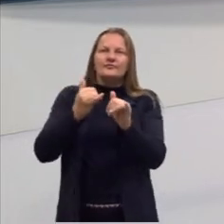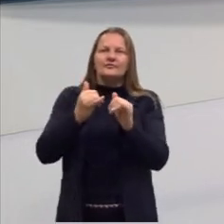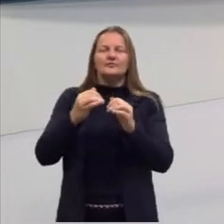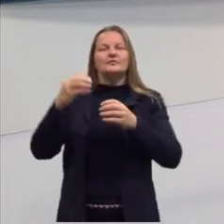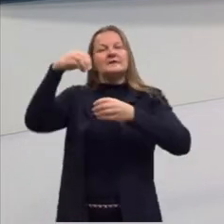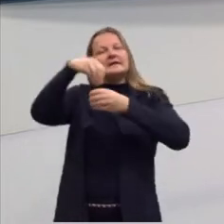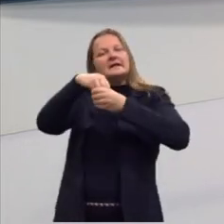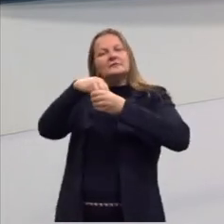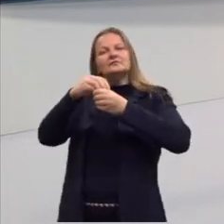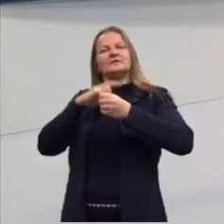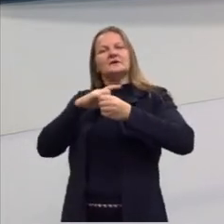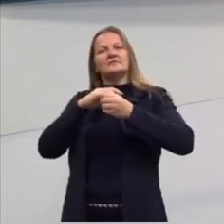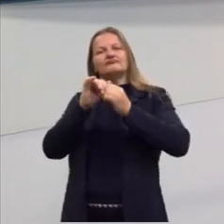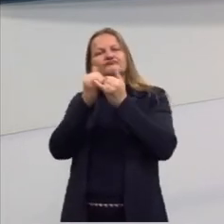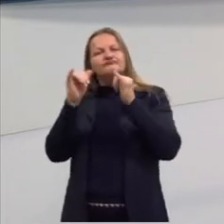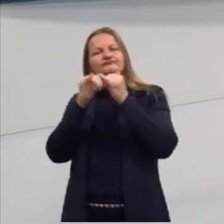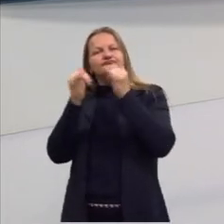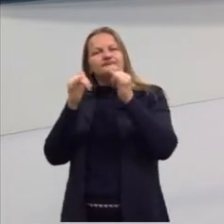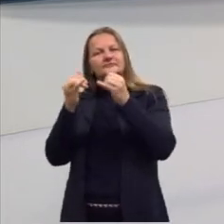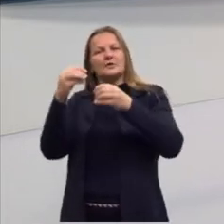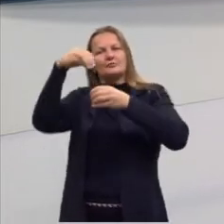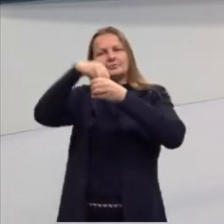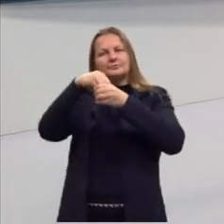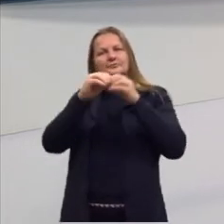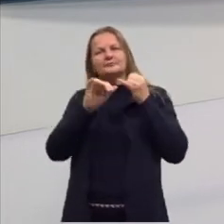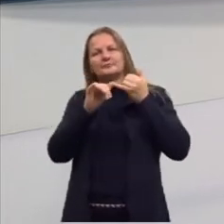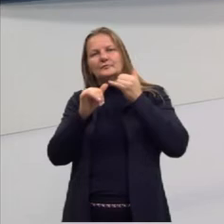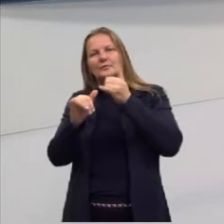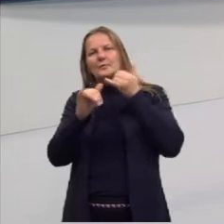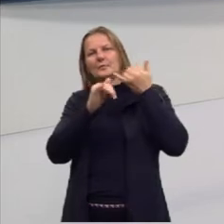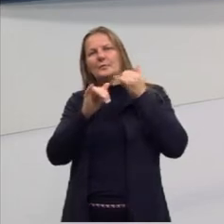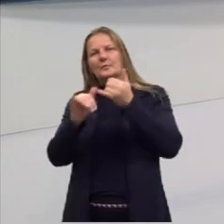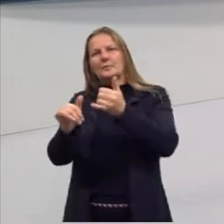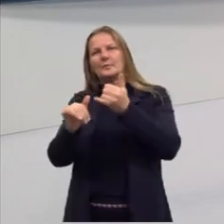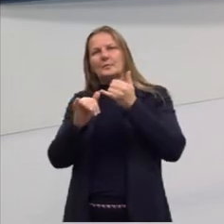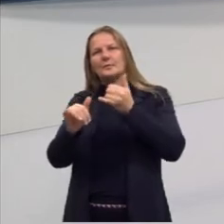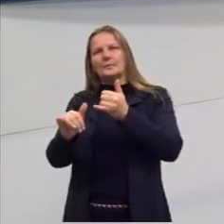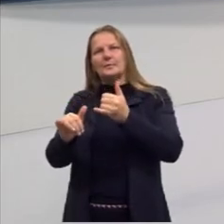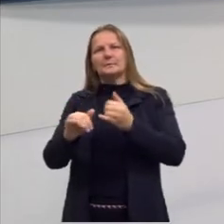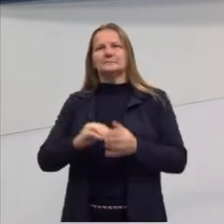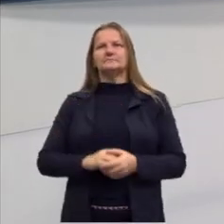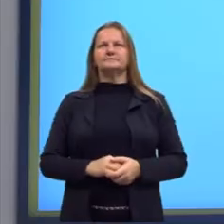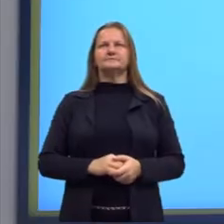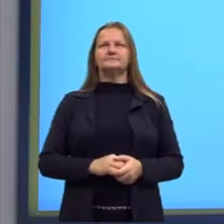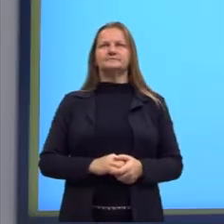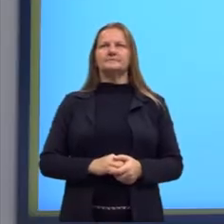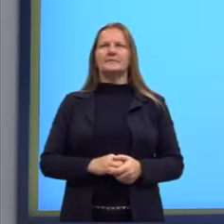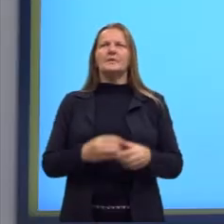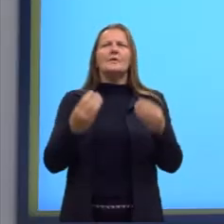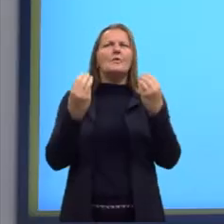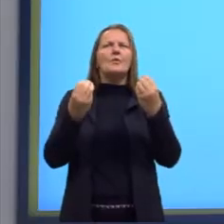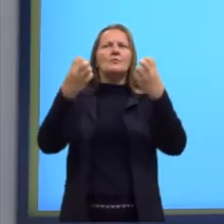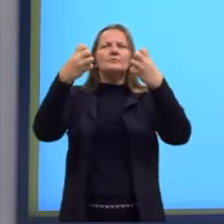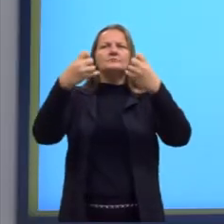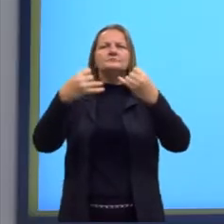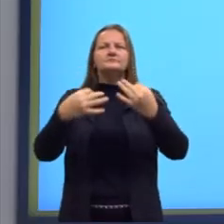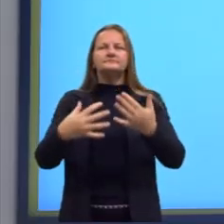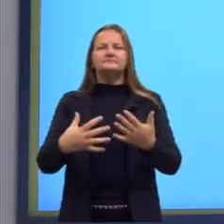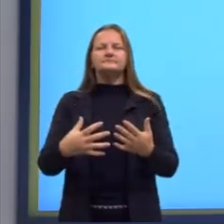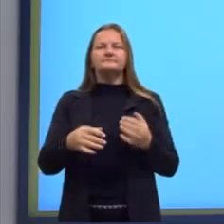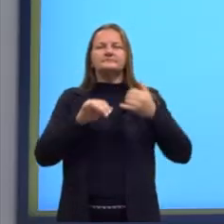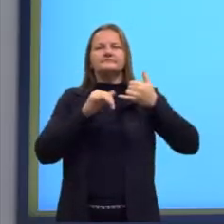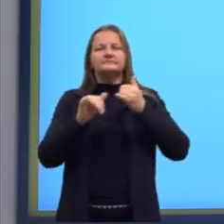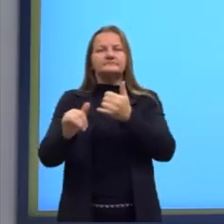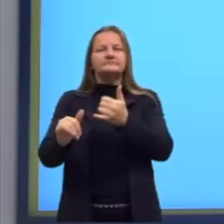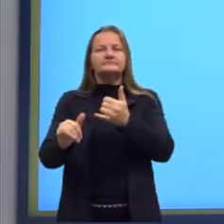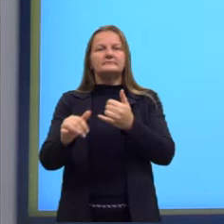carga elétrica tá é basicamente isso fluxo de carga elétrica bom então como a gente tem né um